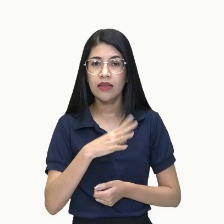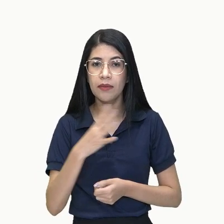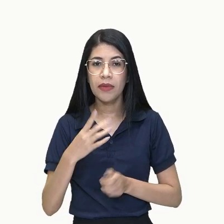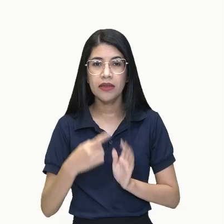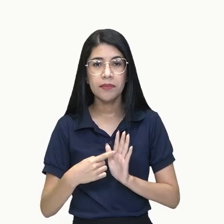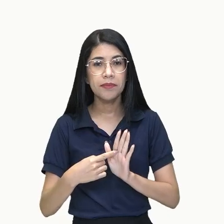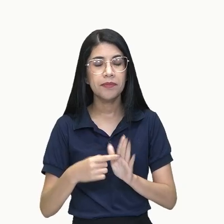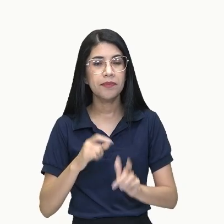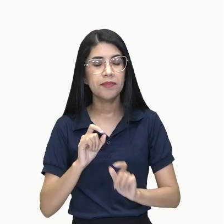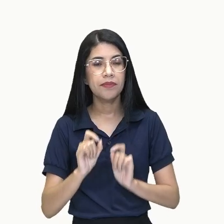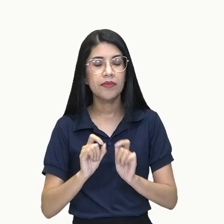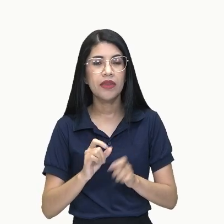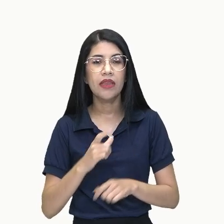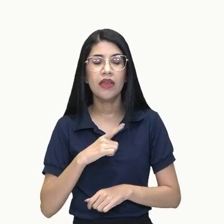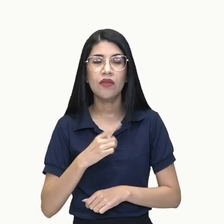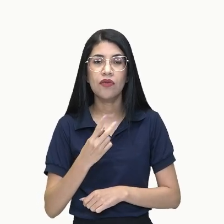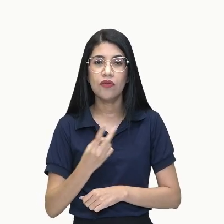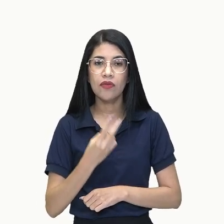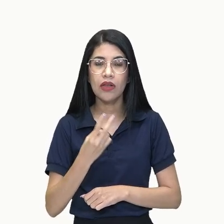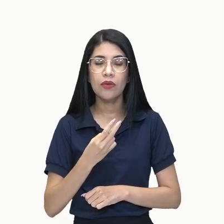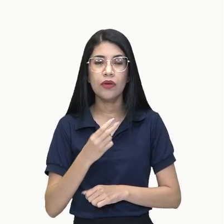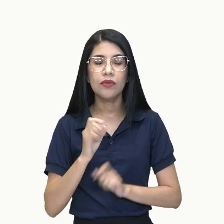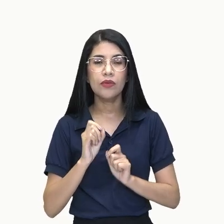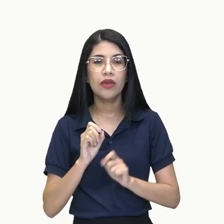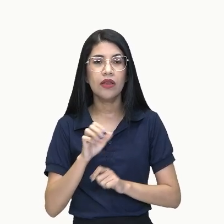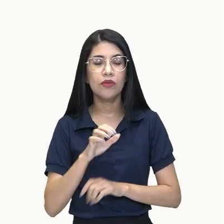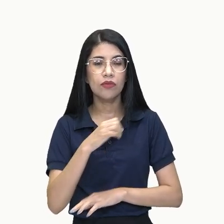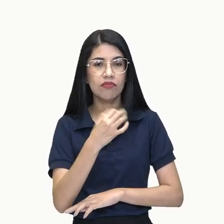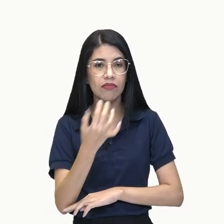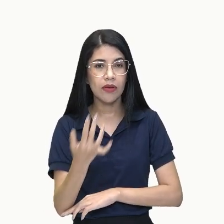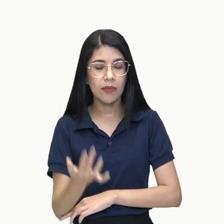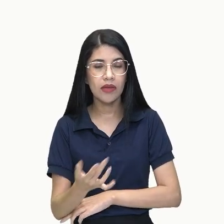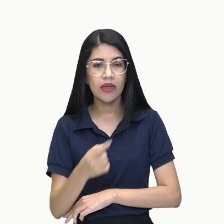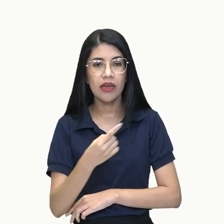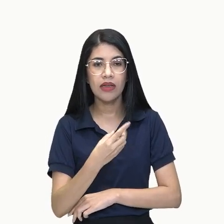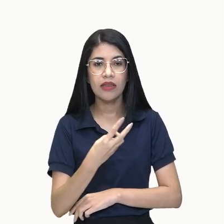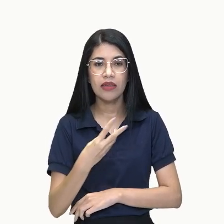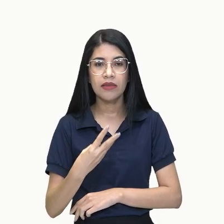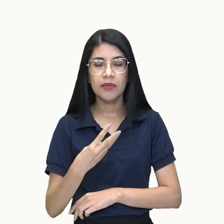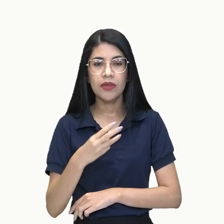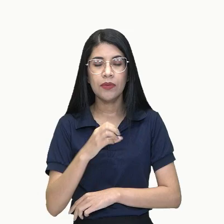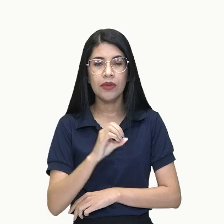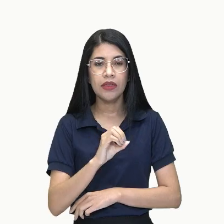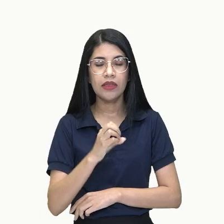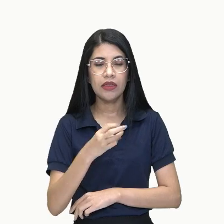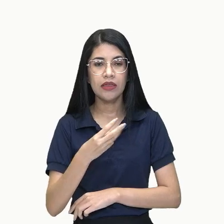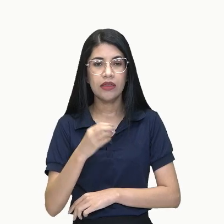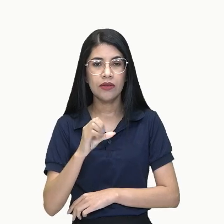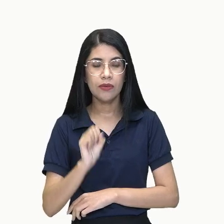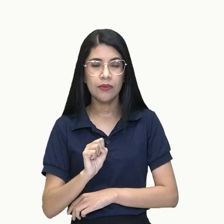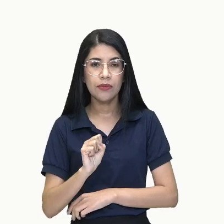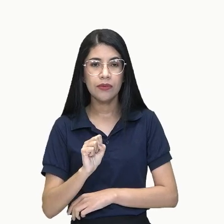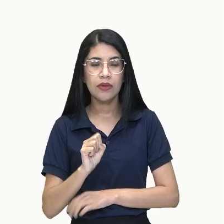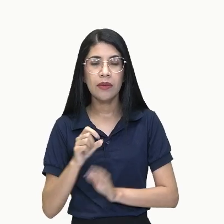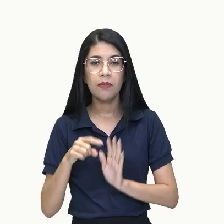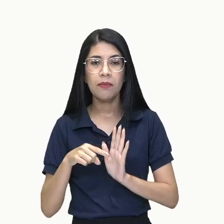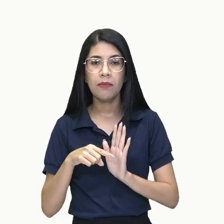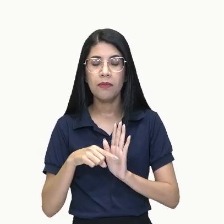lá? Nós tínhamos valores do desmatamento, 13.038 km² e o outro valor